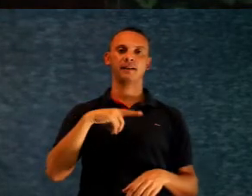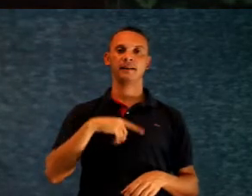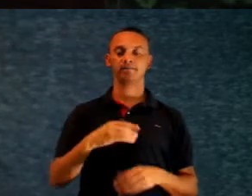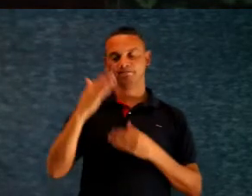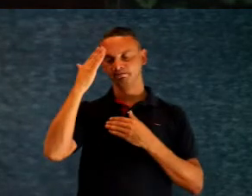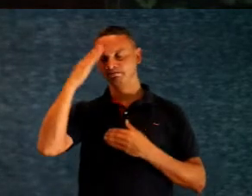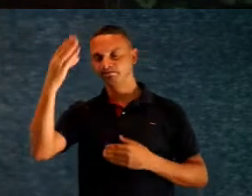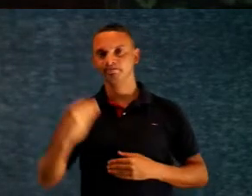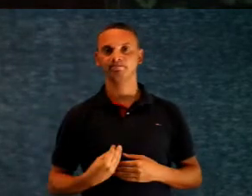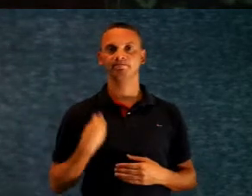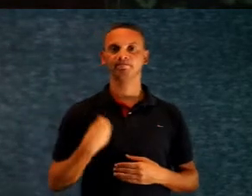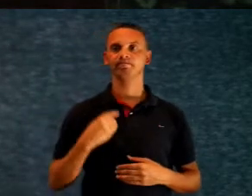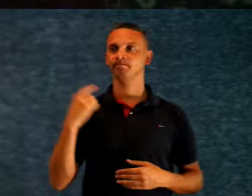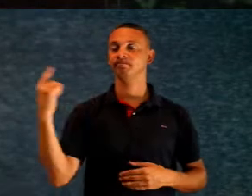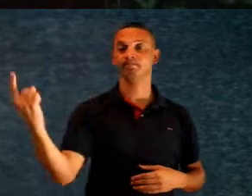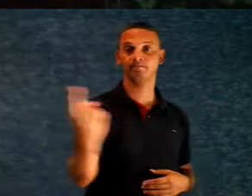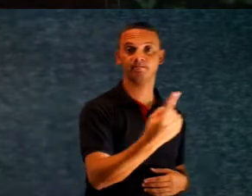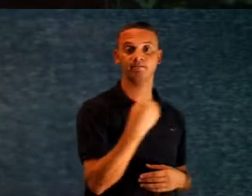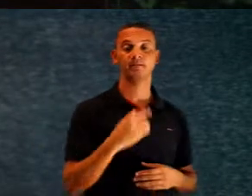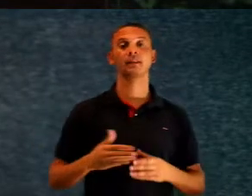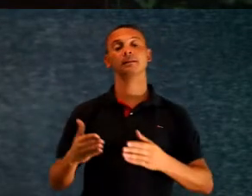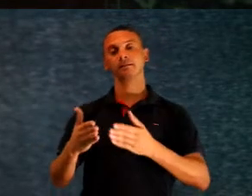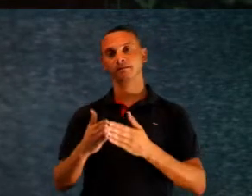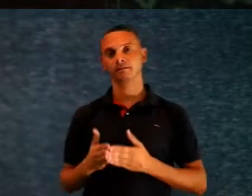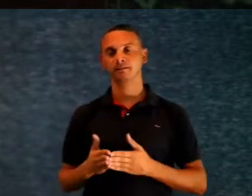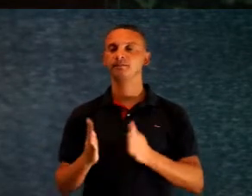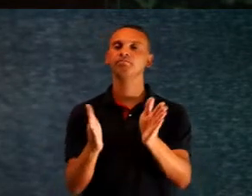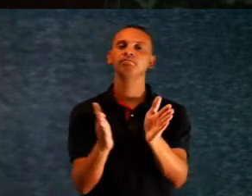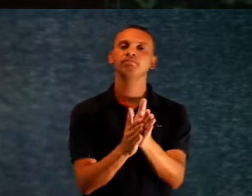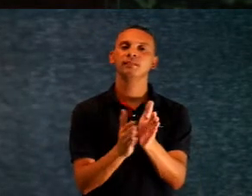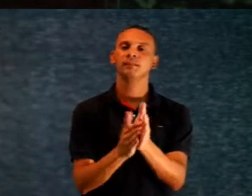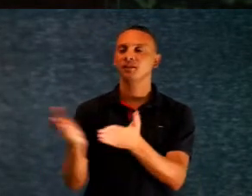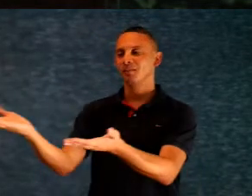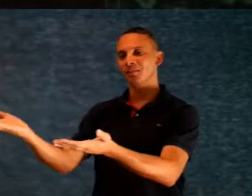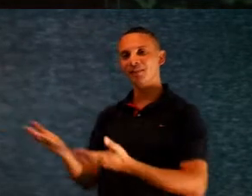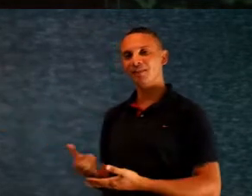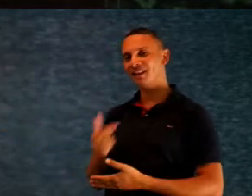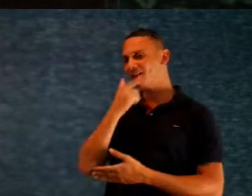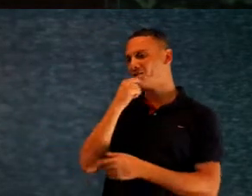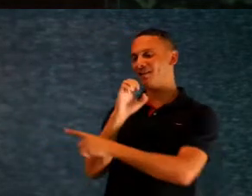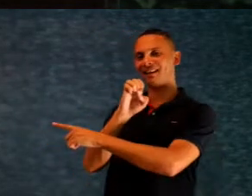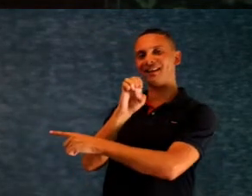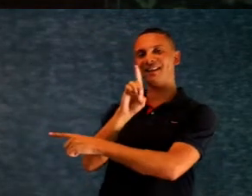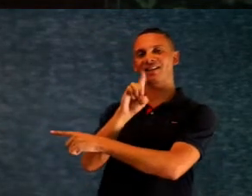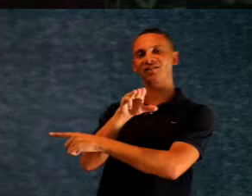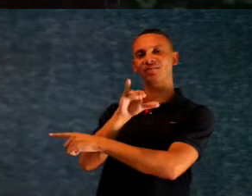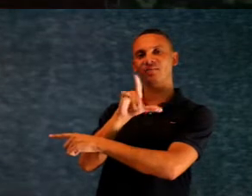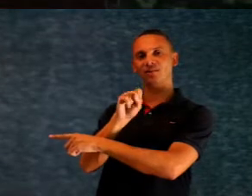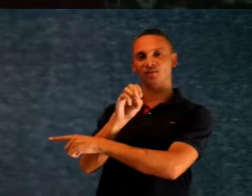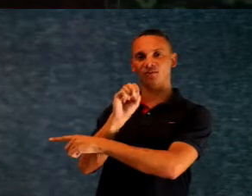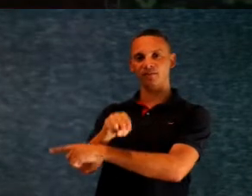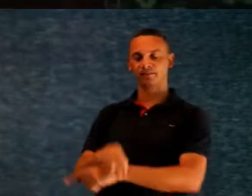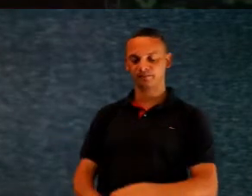todos e peço já aplausos de boas-vindas a Edmilson Caminha, que agora tem a